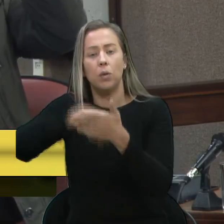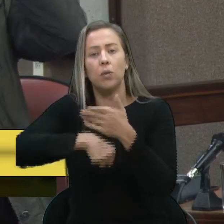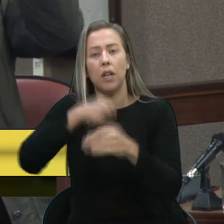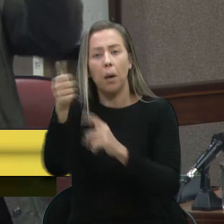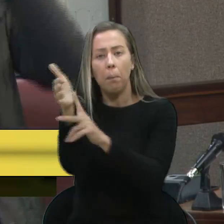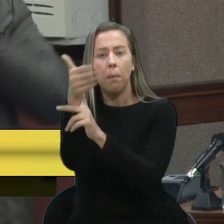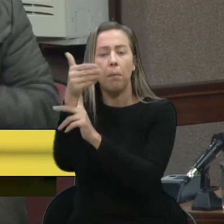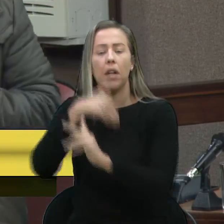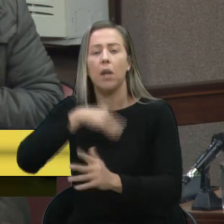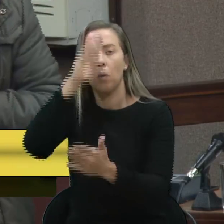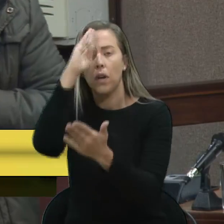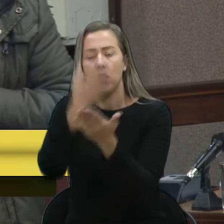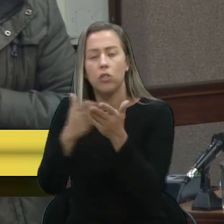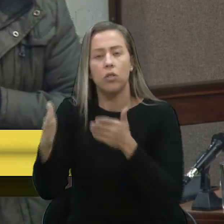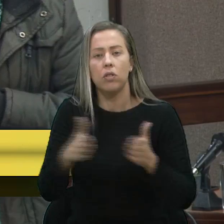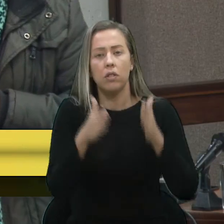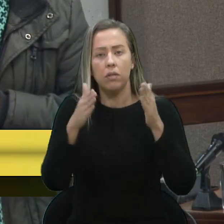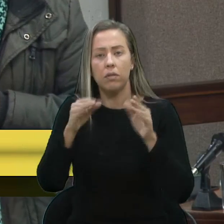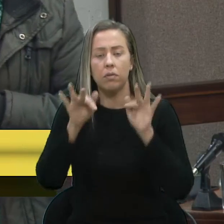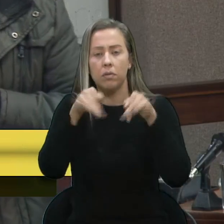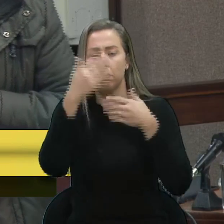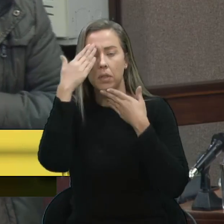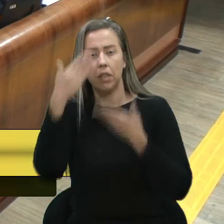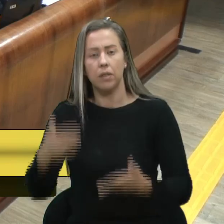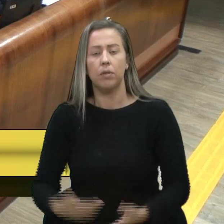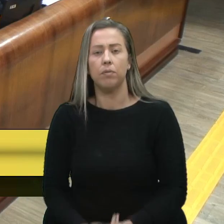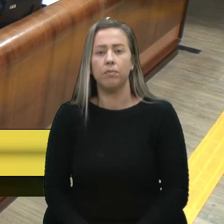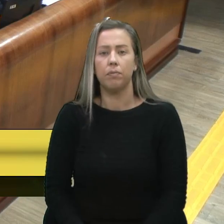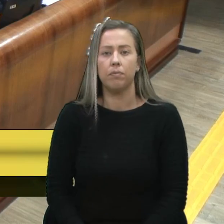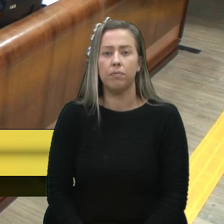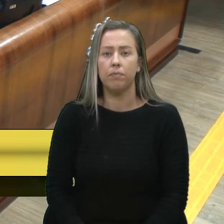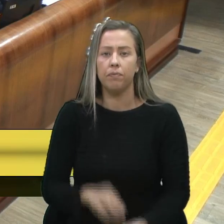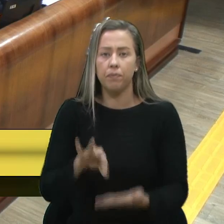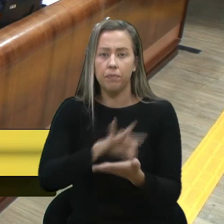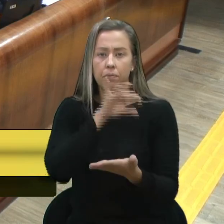para dizer, eu tenho um horizonte. Era isso, muito obrigado. Próxima escrita, vereadora Denise